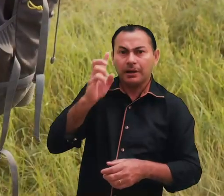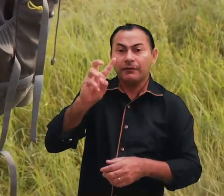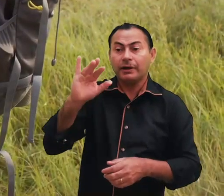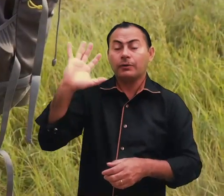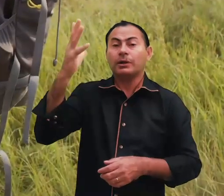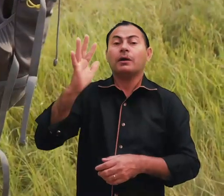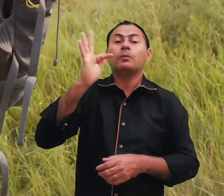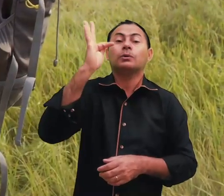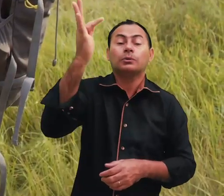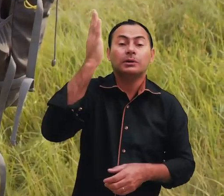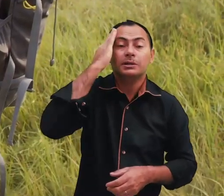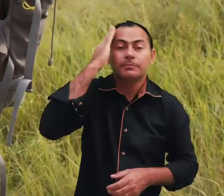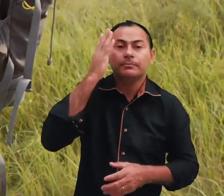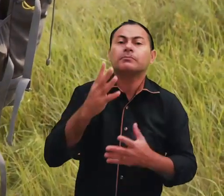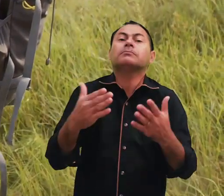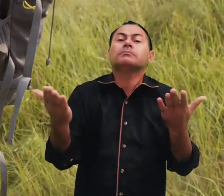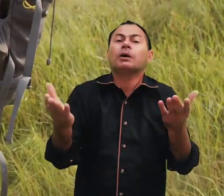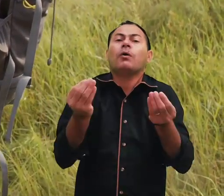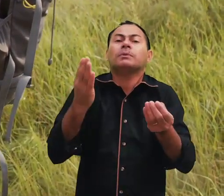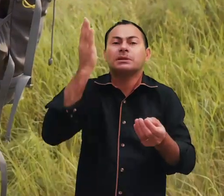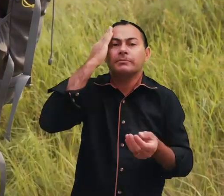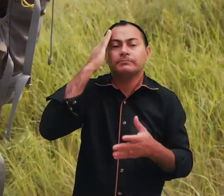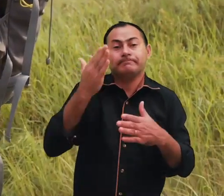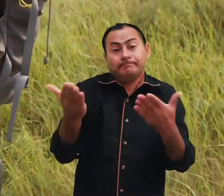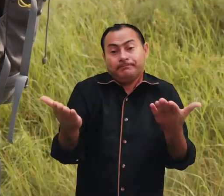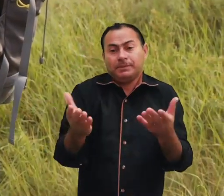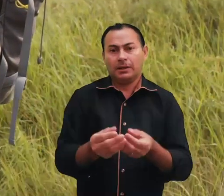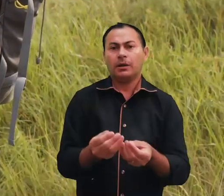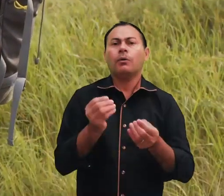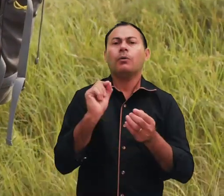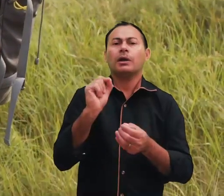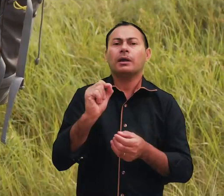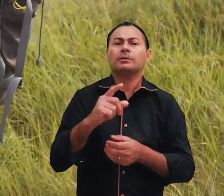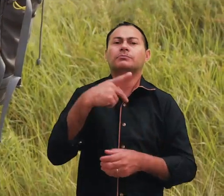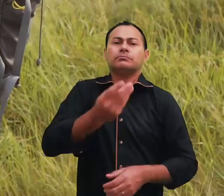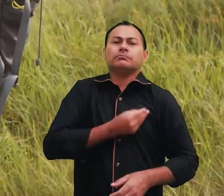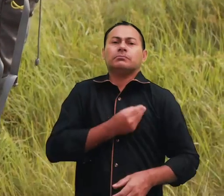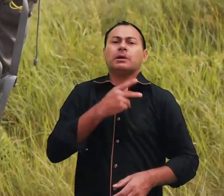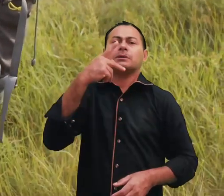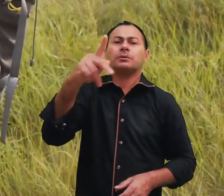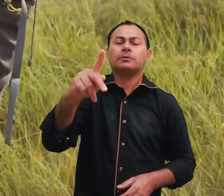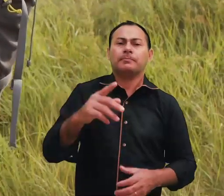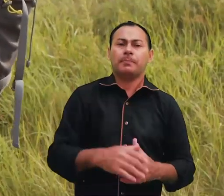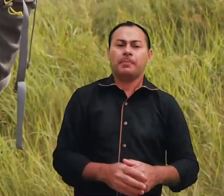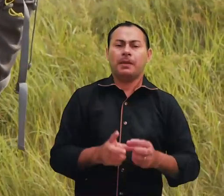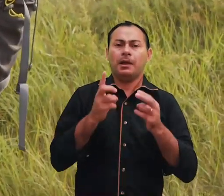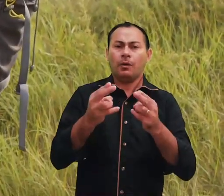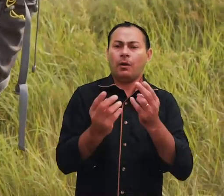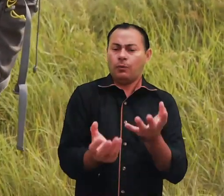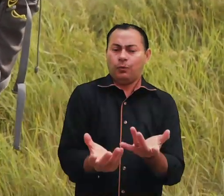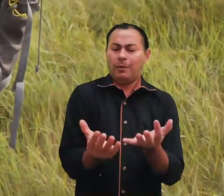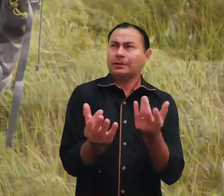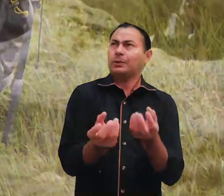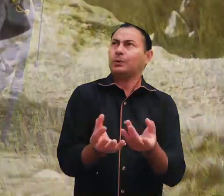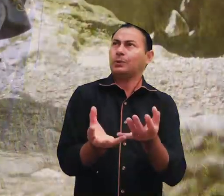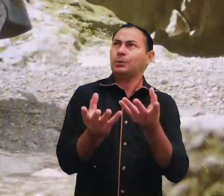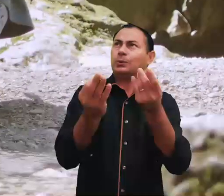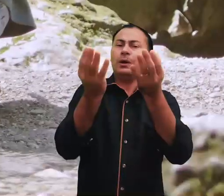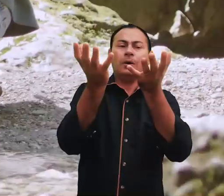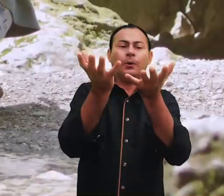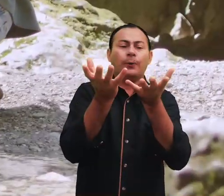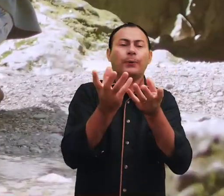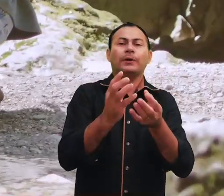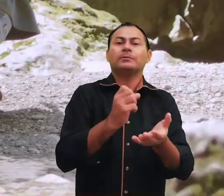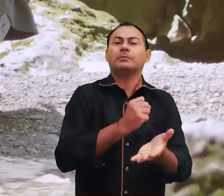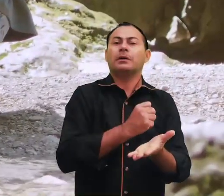vai acontecer amanhã? Afinal de contas, do que consiste sua vida? Ela é como fumaça que, com o